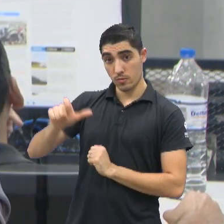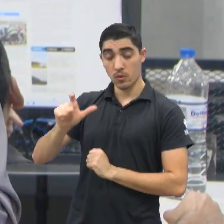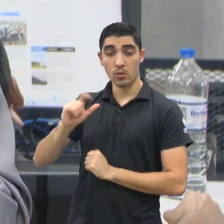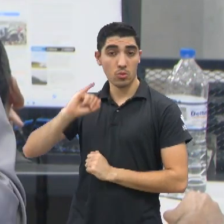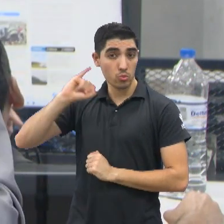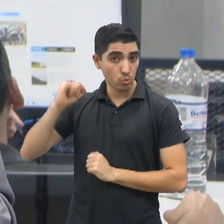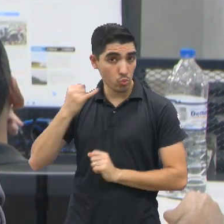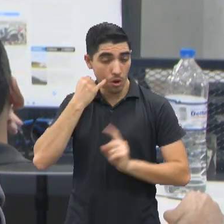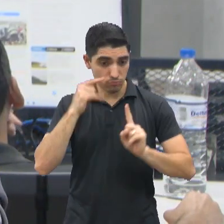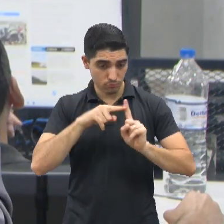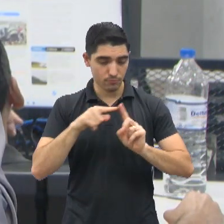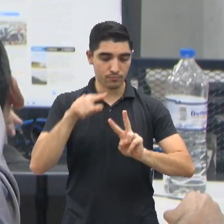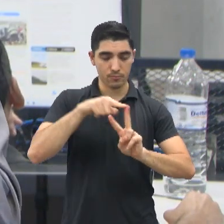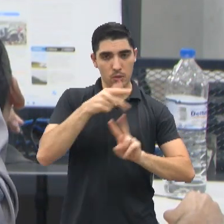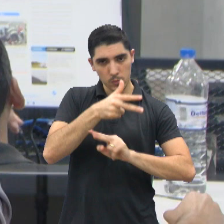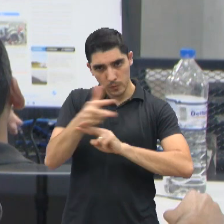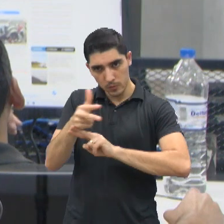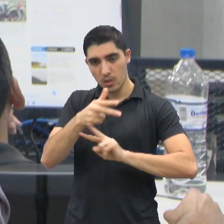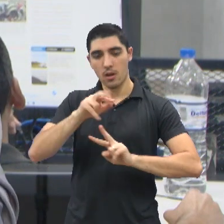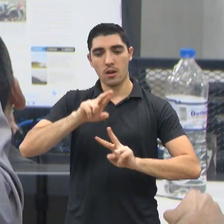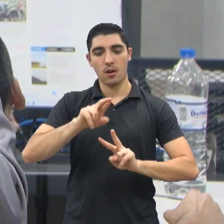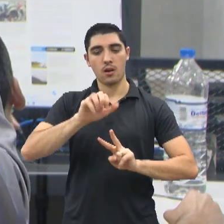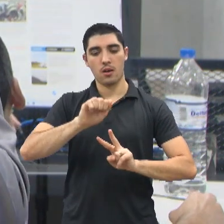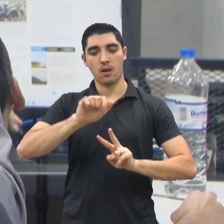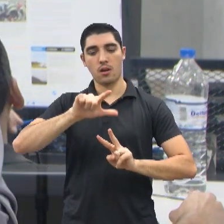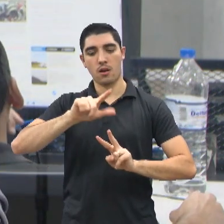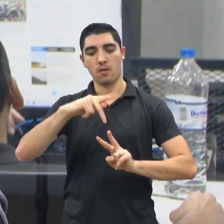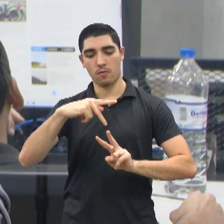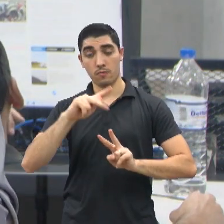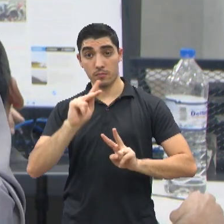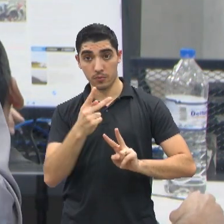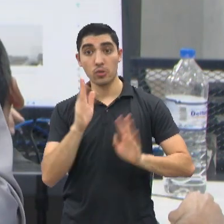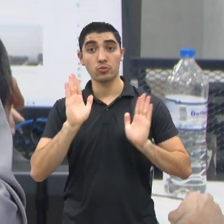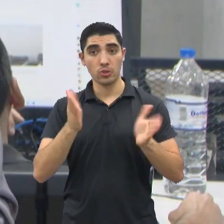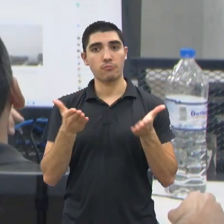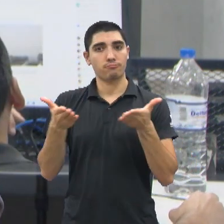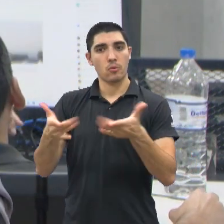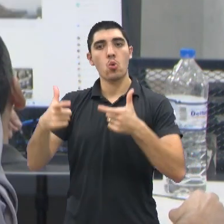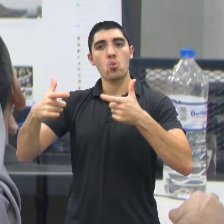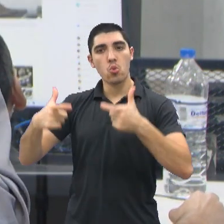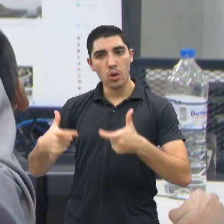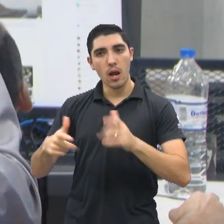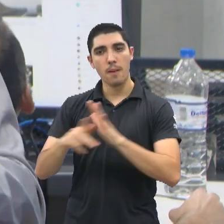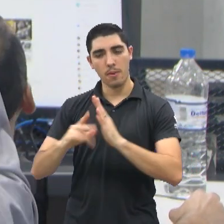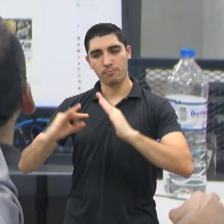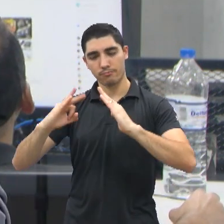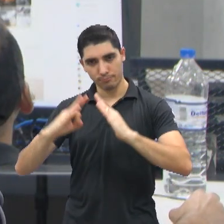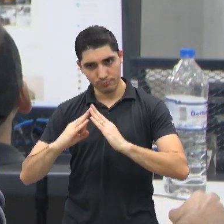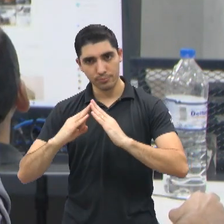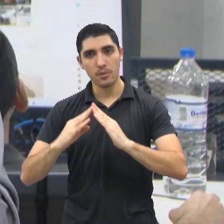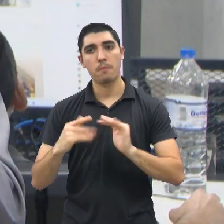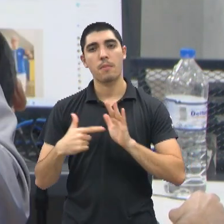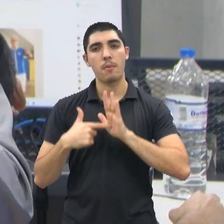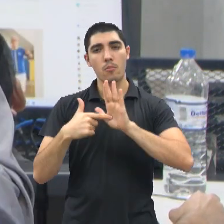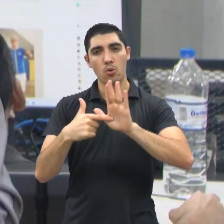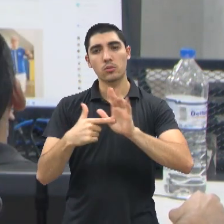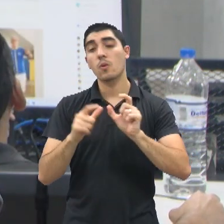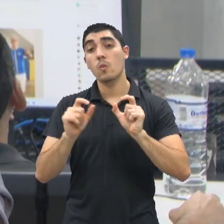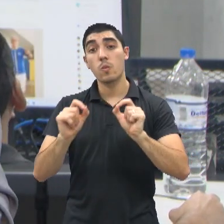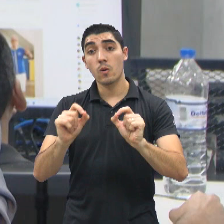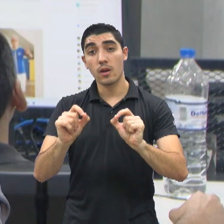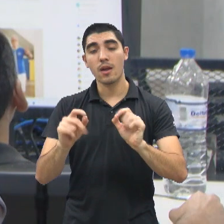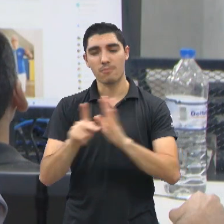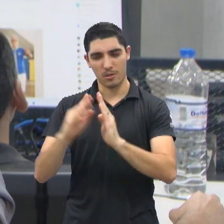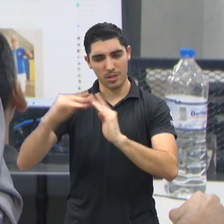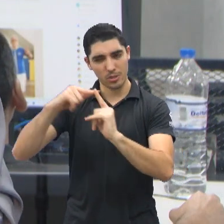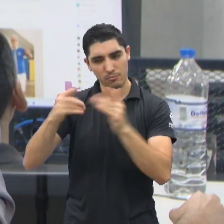Siqueira estiveram na capela Municipal do centro da cidade para acompanhar as últimas homenagens que foram